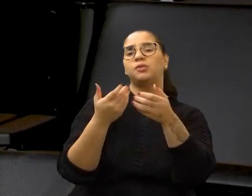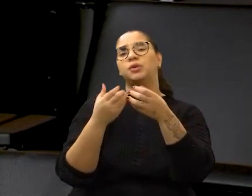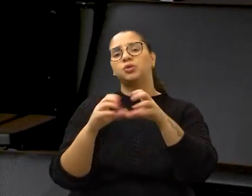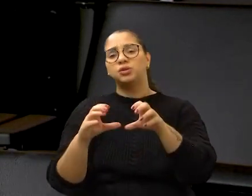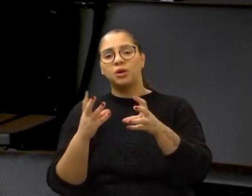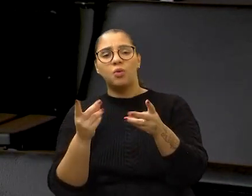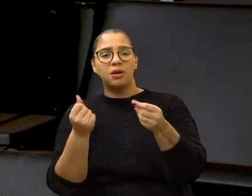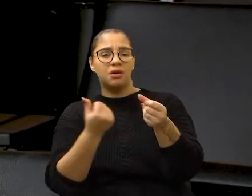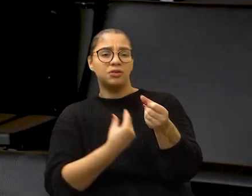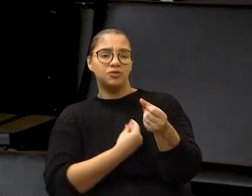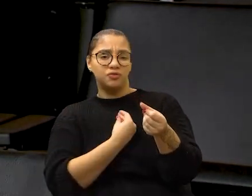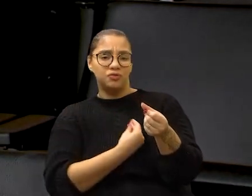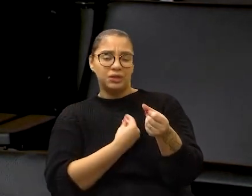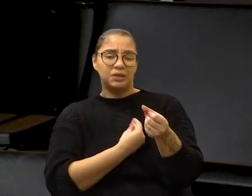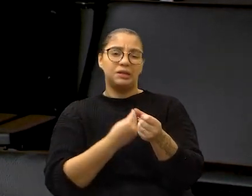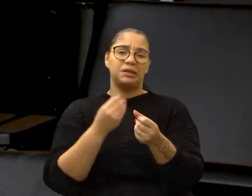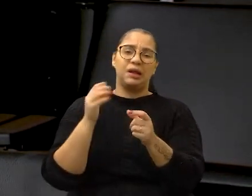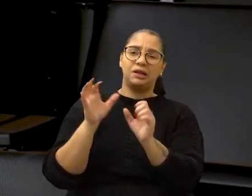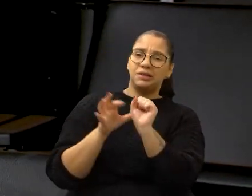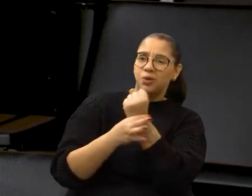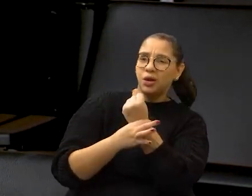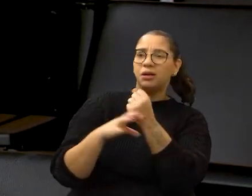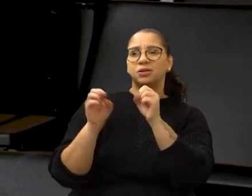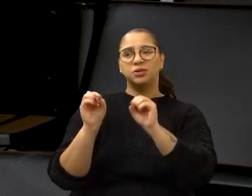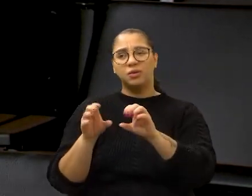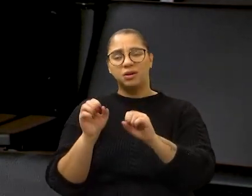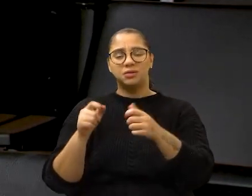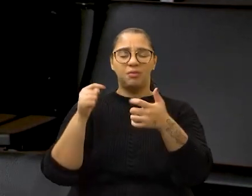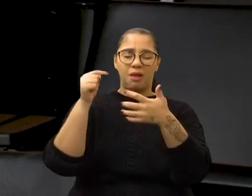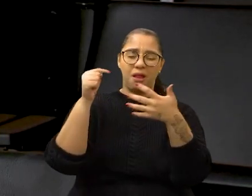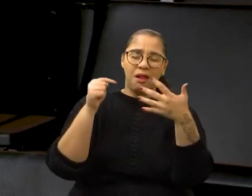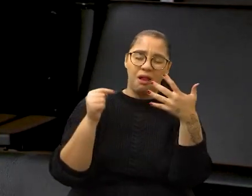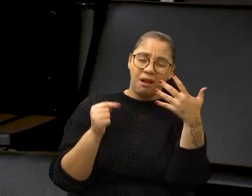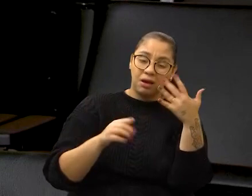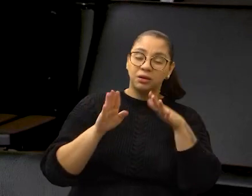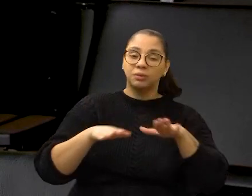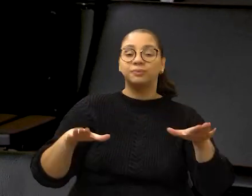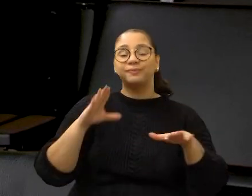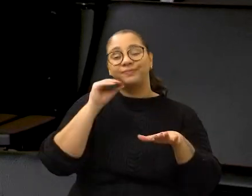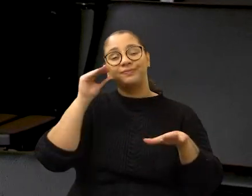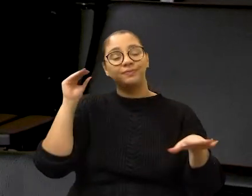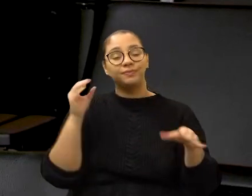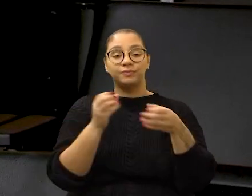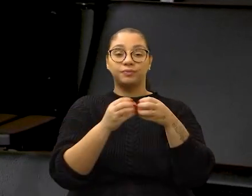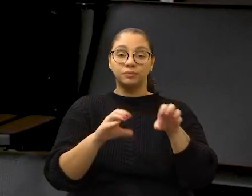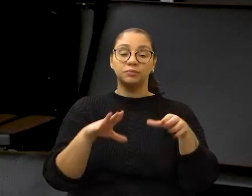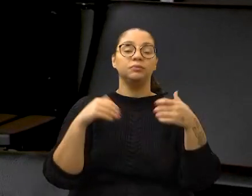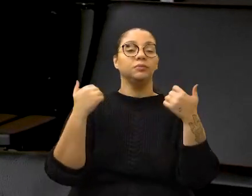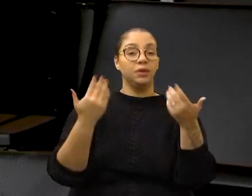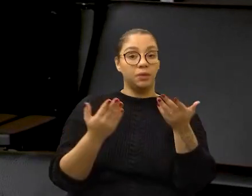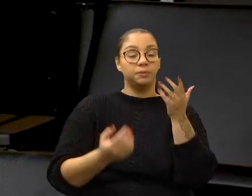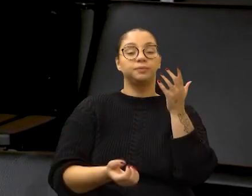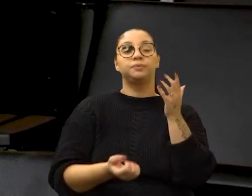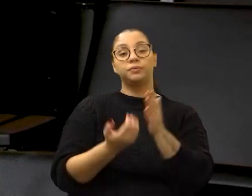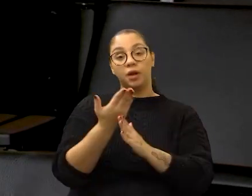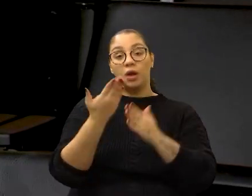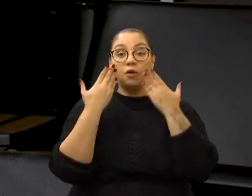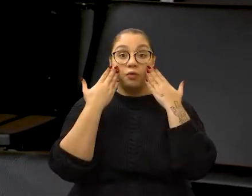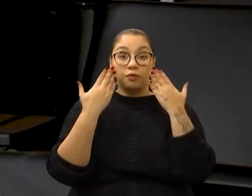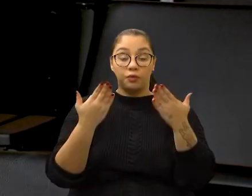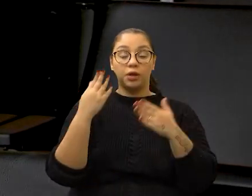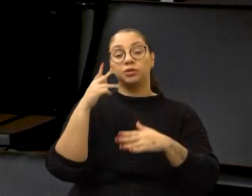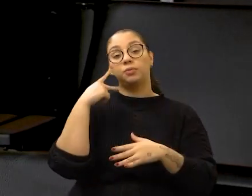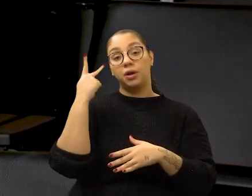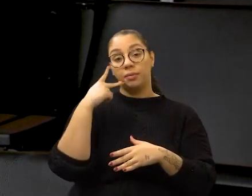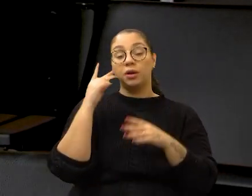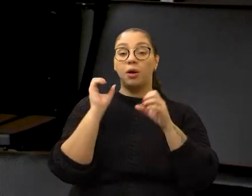a qualidade de vida, segurança, educação, tudo que diz respeito à criança e adolescente. Então, o bom da frente é que ela pode